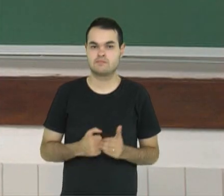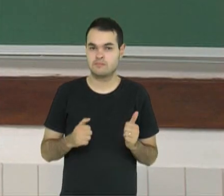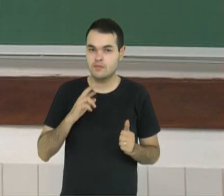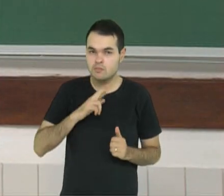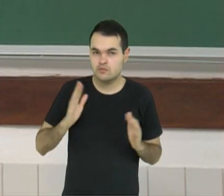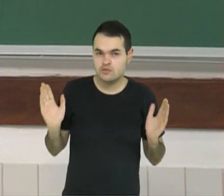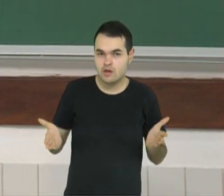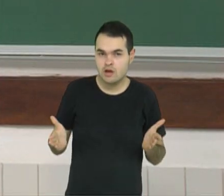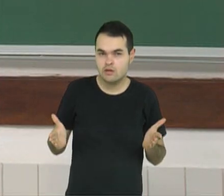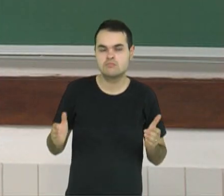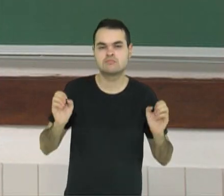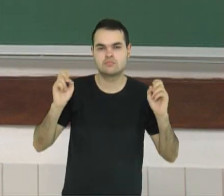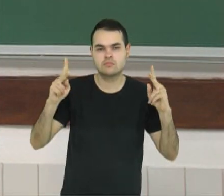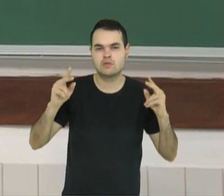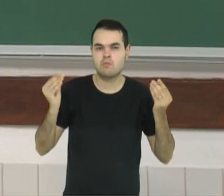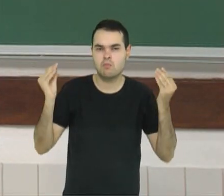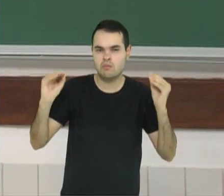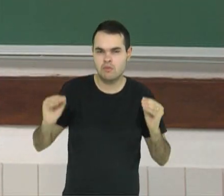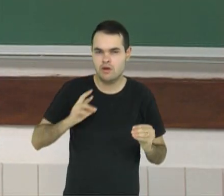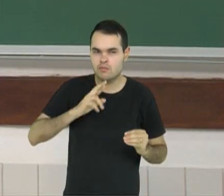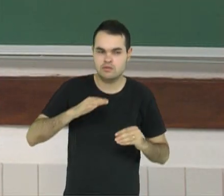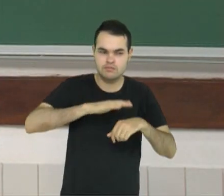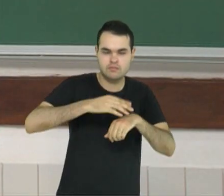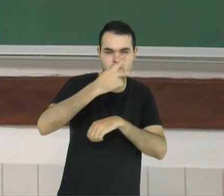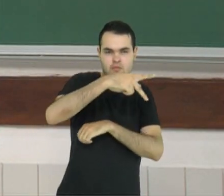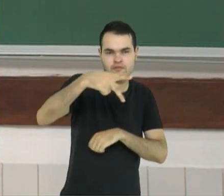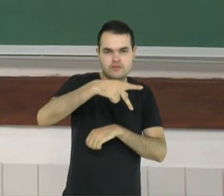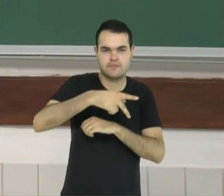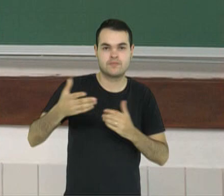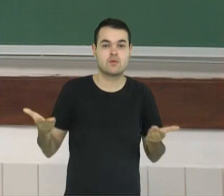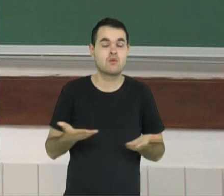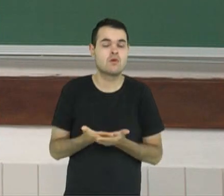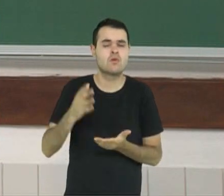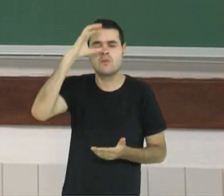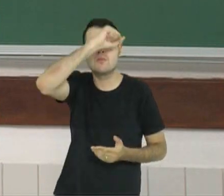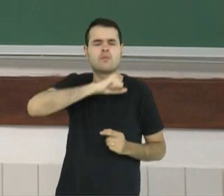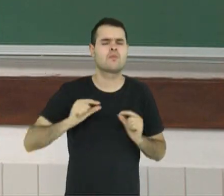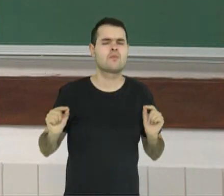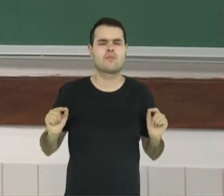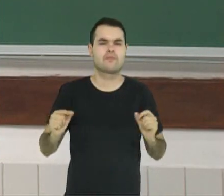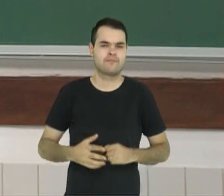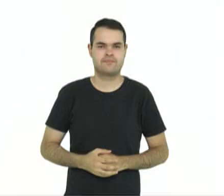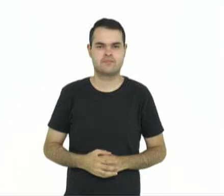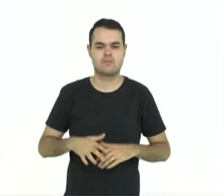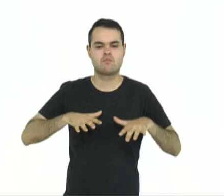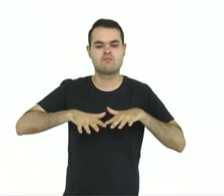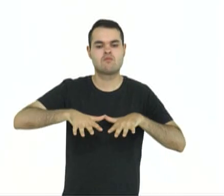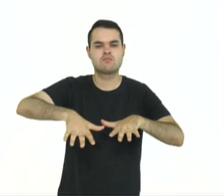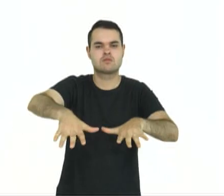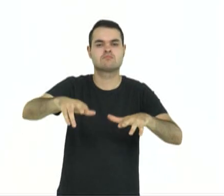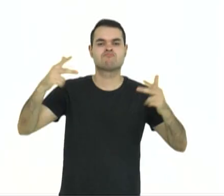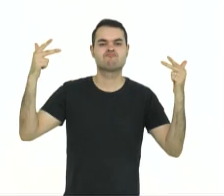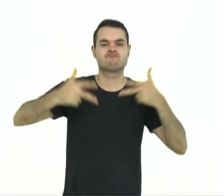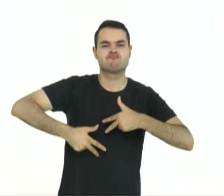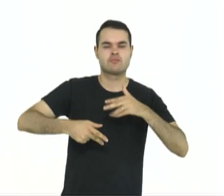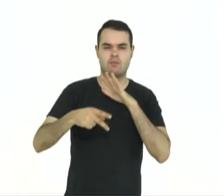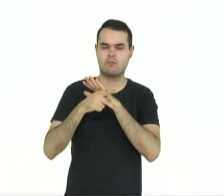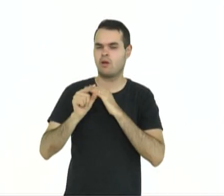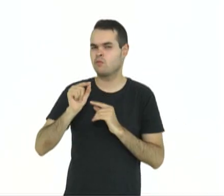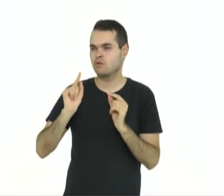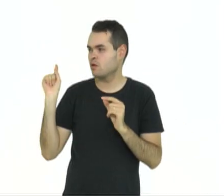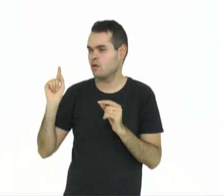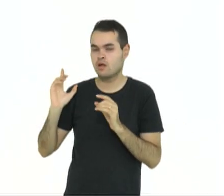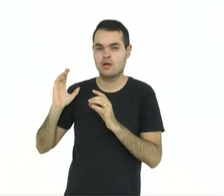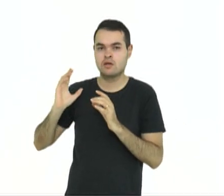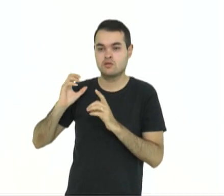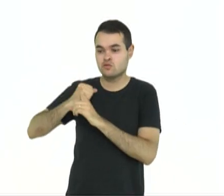Responderam, gente? Posta a resposta lá para o seu professor, ok? O que a gente aprendeu hoje, gente? Movimento hip hop, o resgate, que lembra que eu falei para vocês,